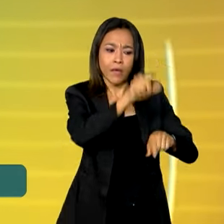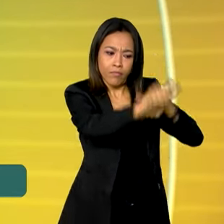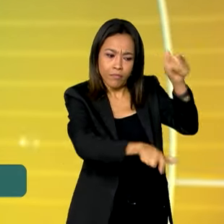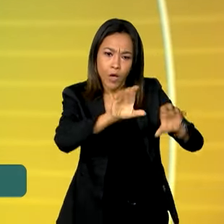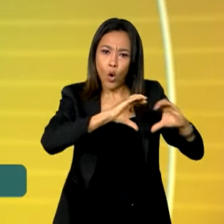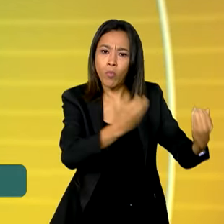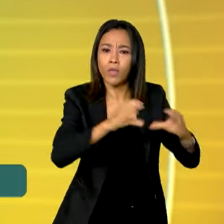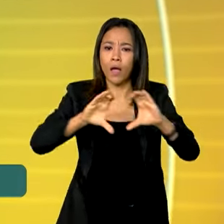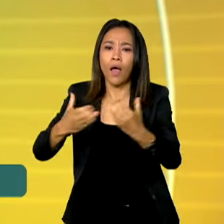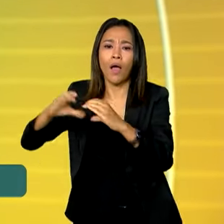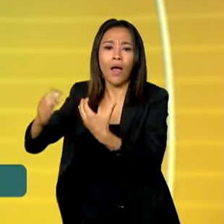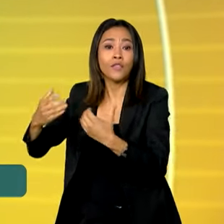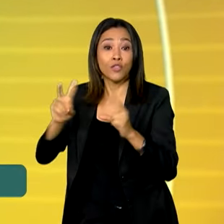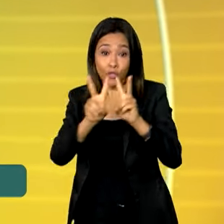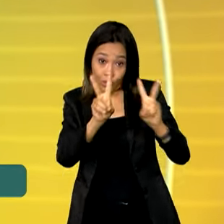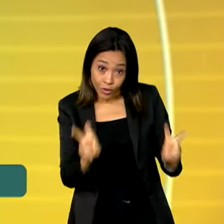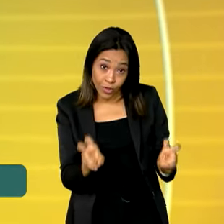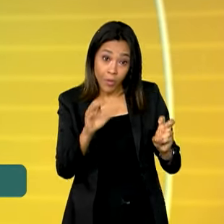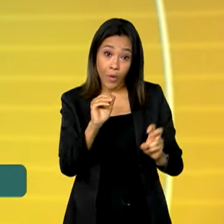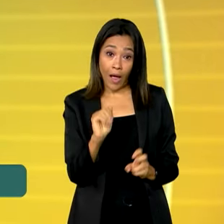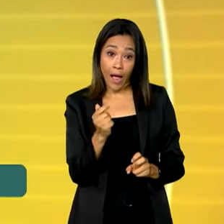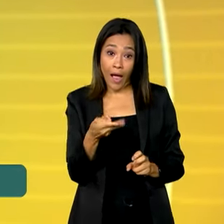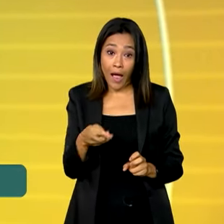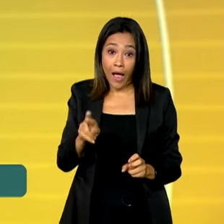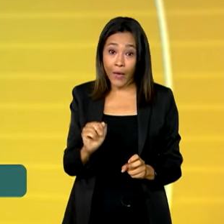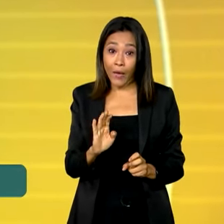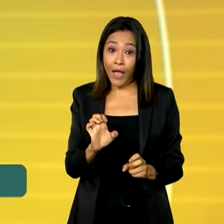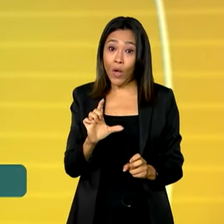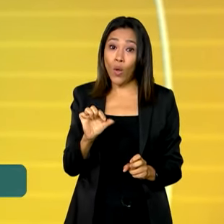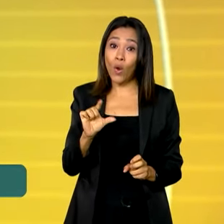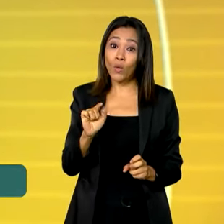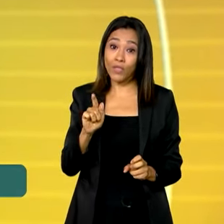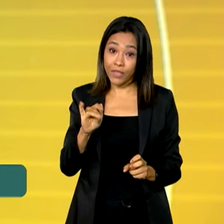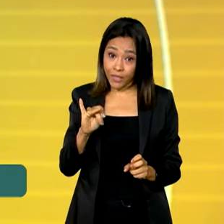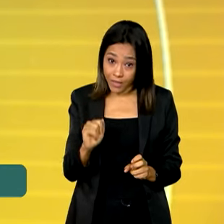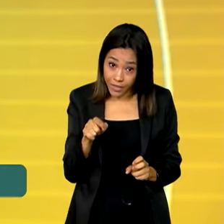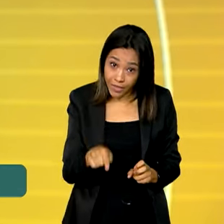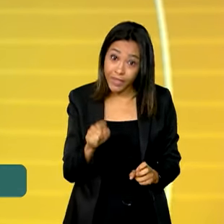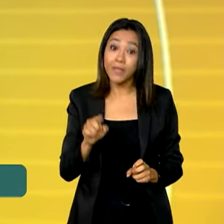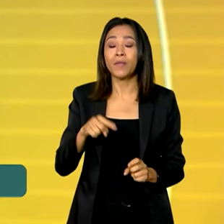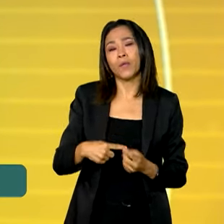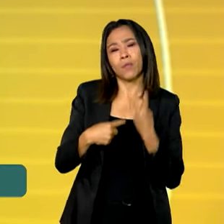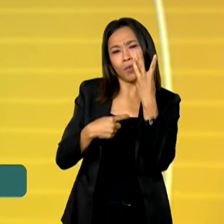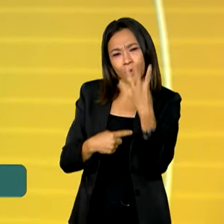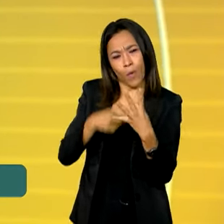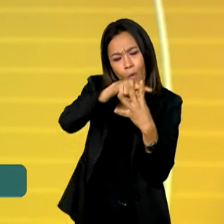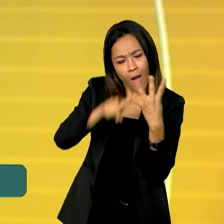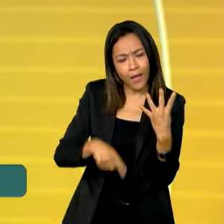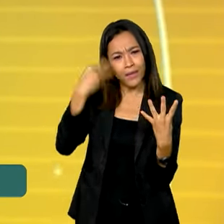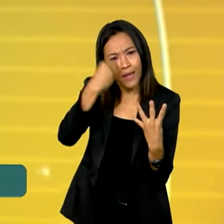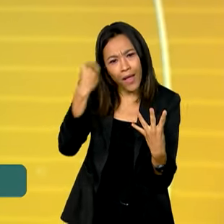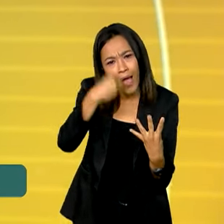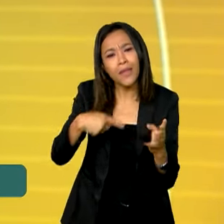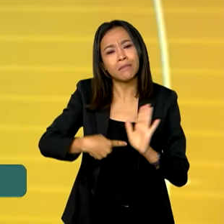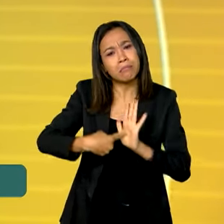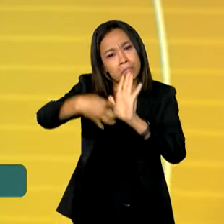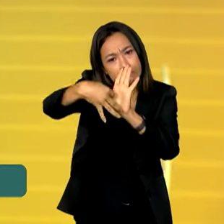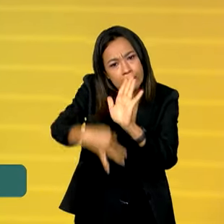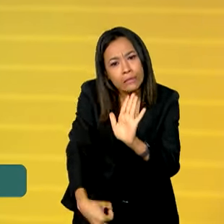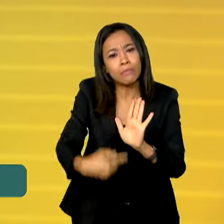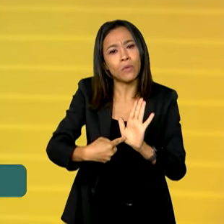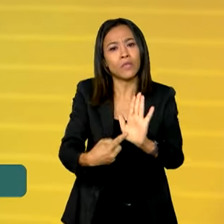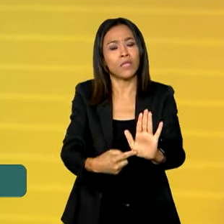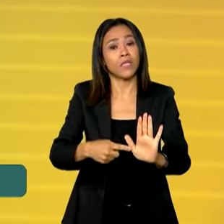com a agroecologia no Brasil, com destaque para 4 experimentos de produção de alimentos socialmente justos